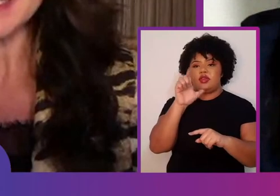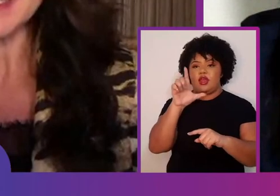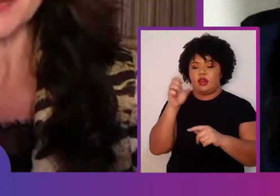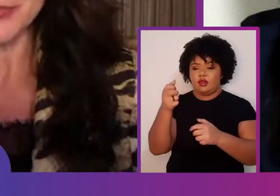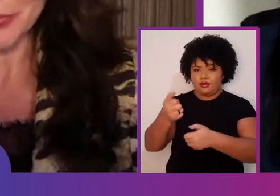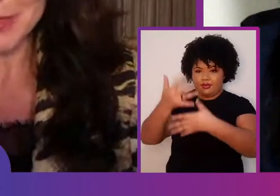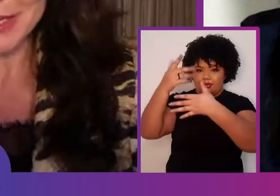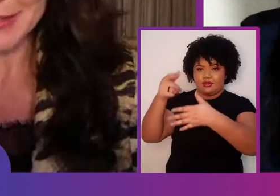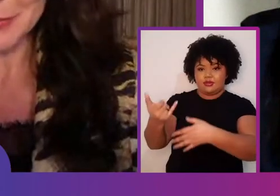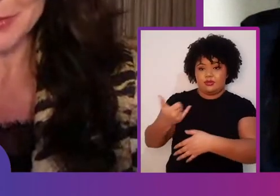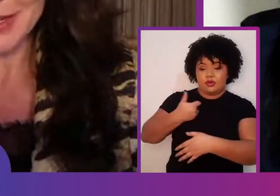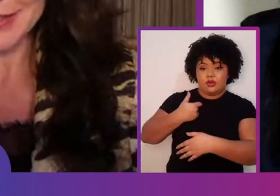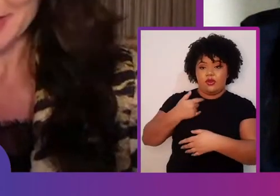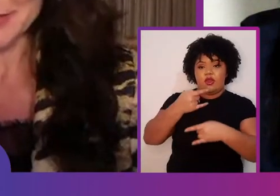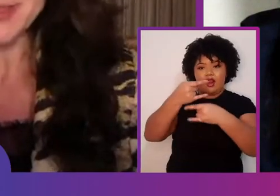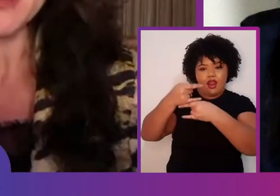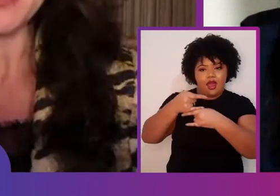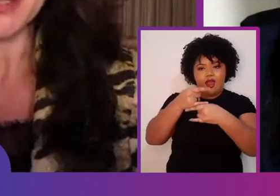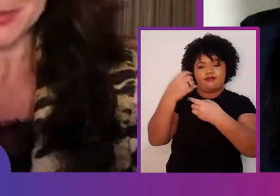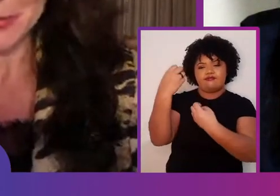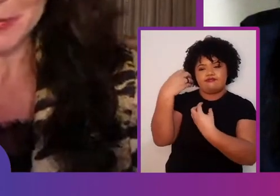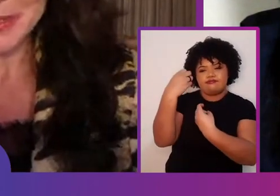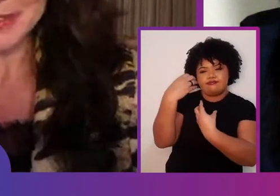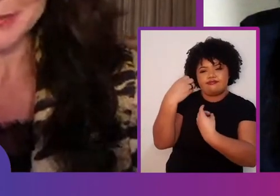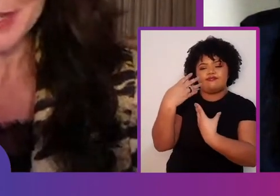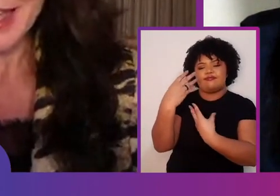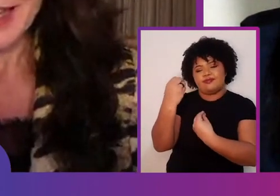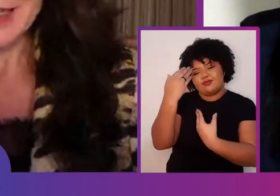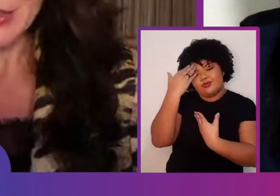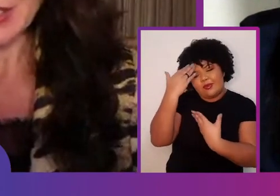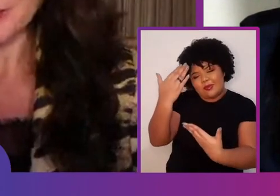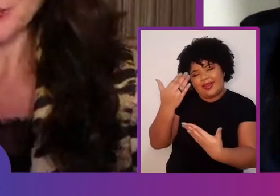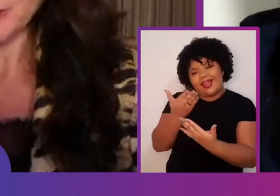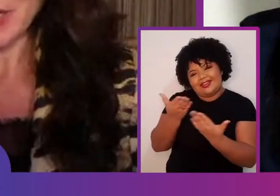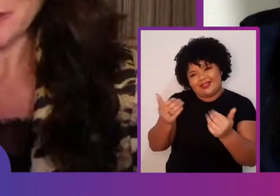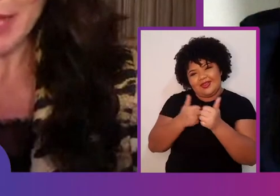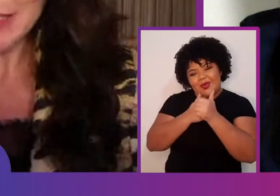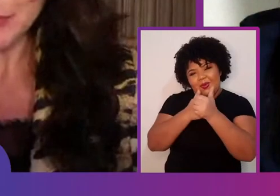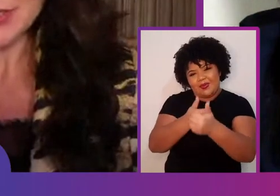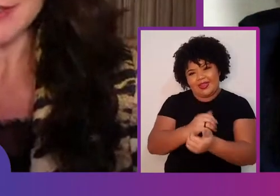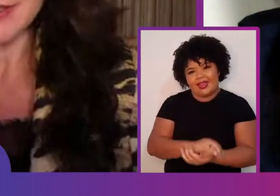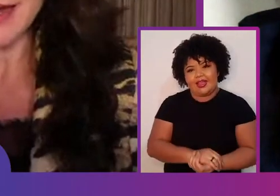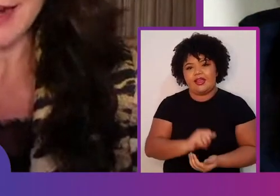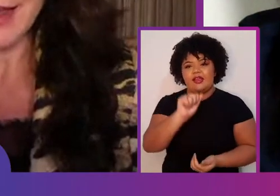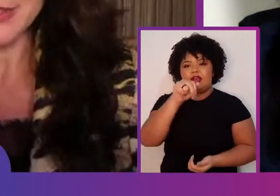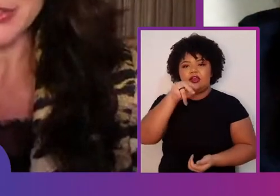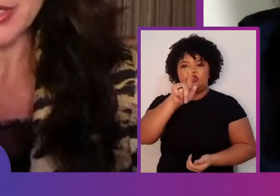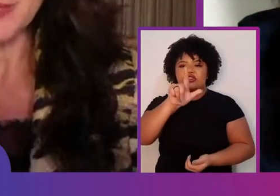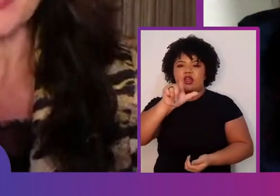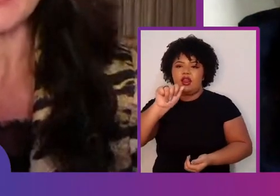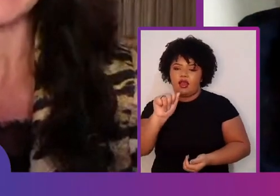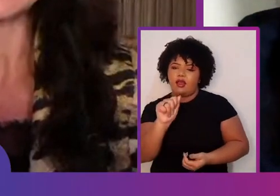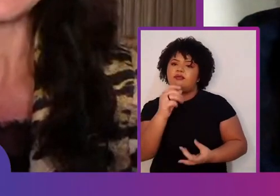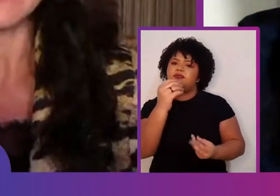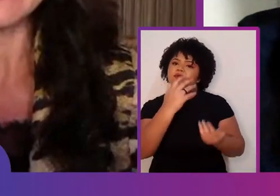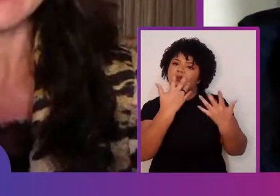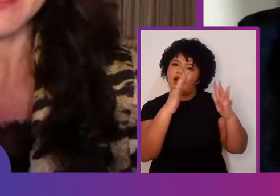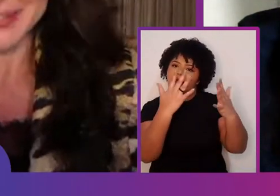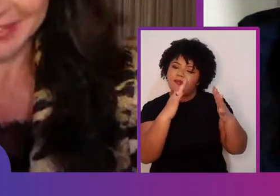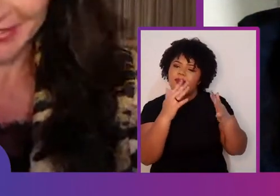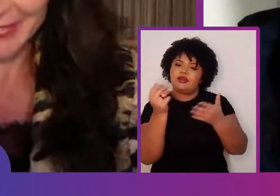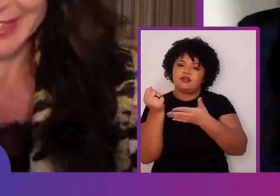nos ensinam. Muito obrigada por elas. Obrigada a você por estar nos acompanhando. A Ângela Caputo, parabéns por trazerem a Carla Tiepo. Ela